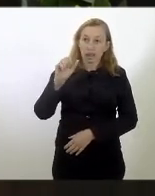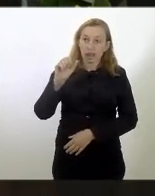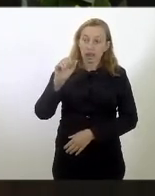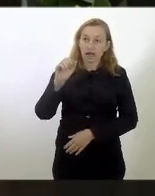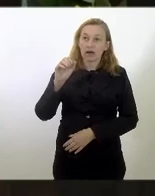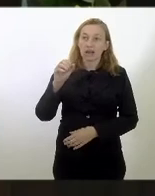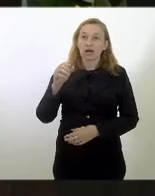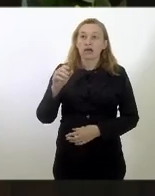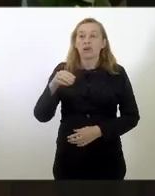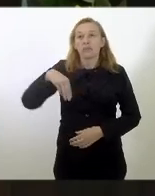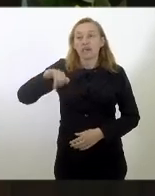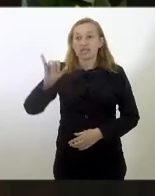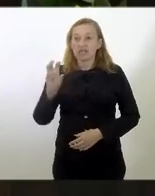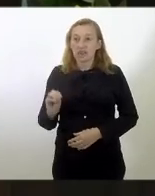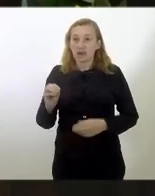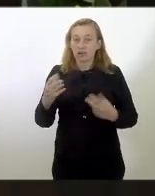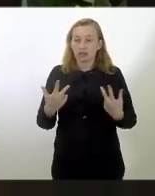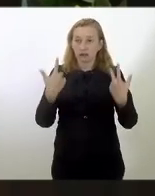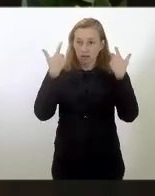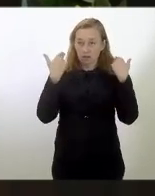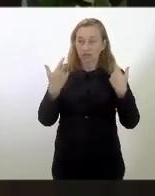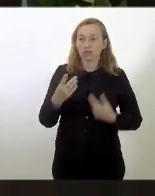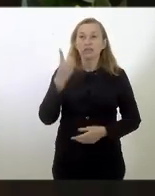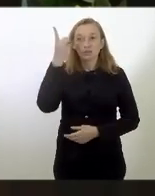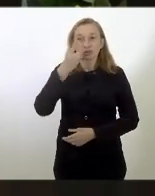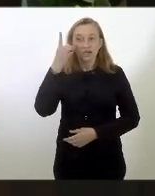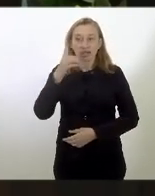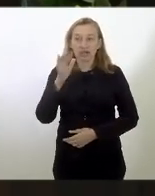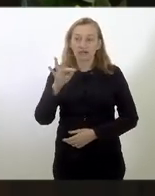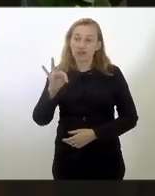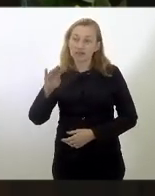Deputado Marcelo Cabeleireiro. Deputada Franciane Mota.